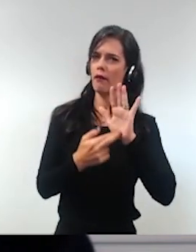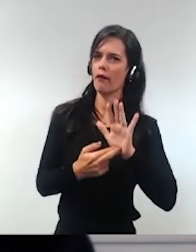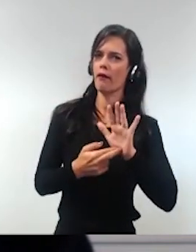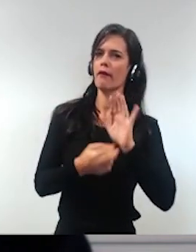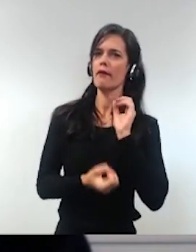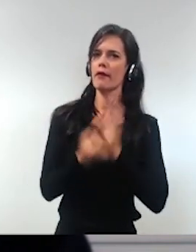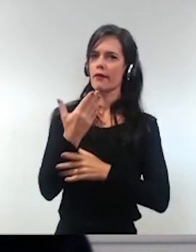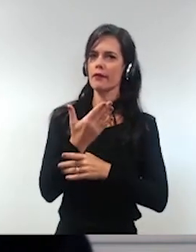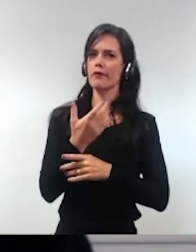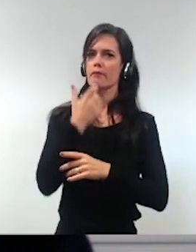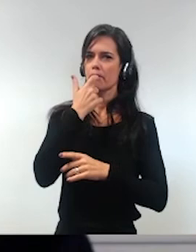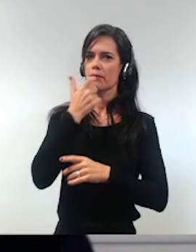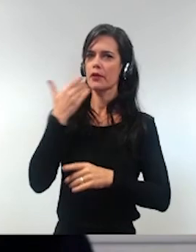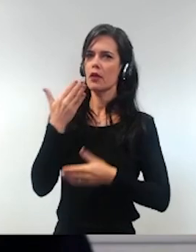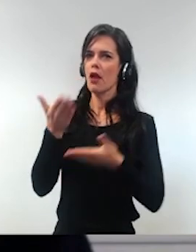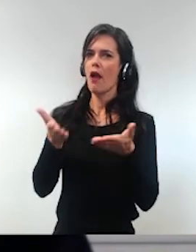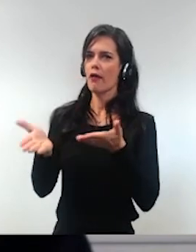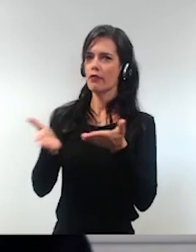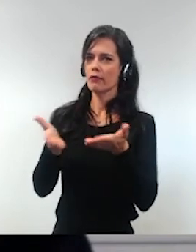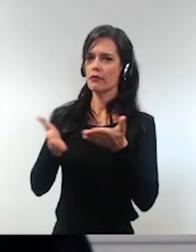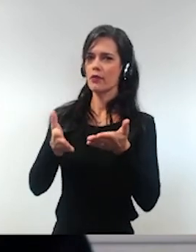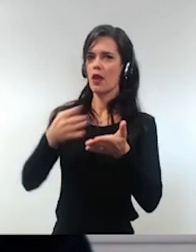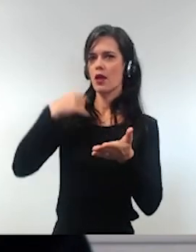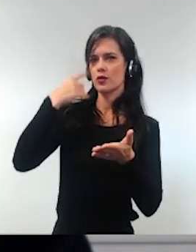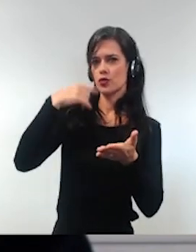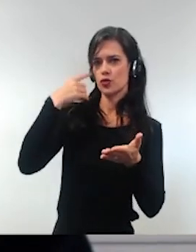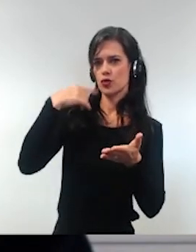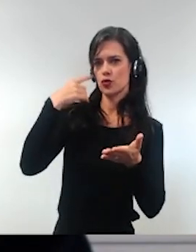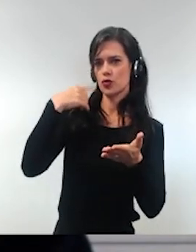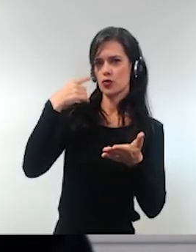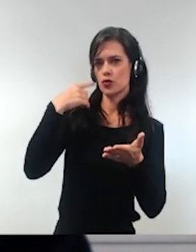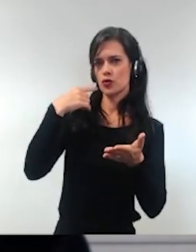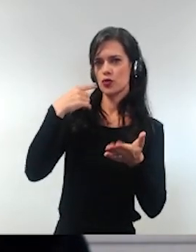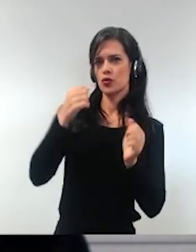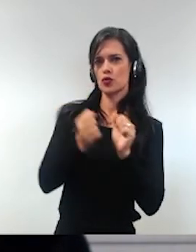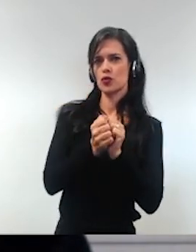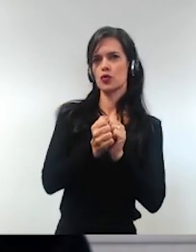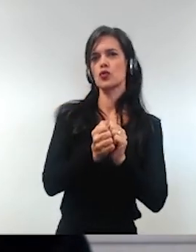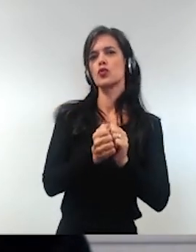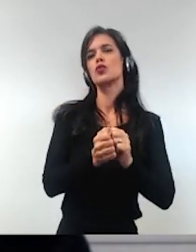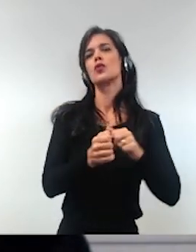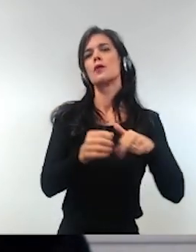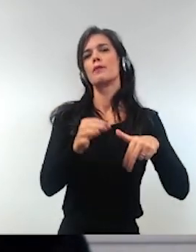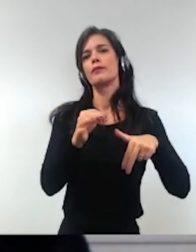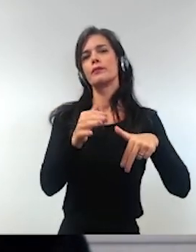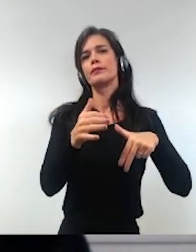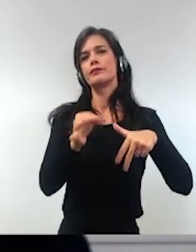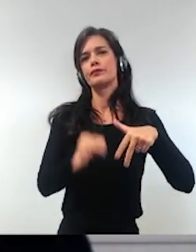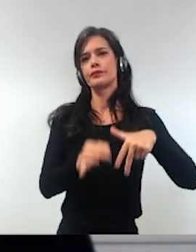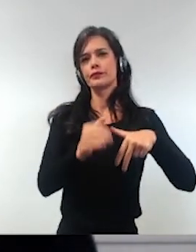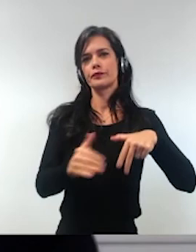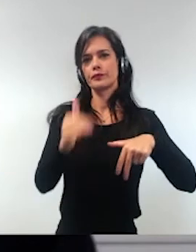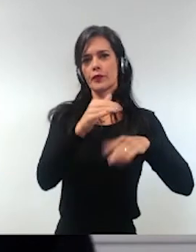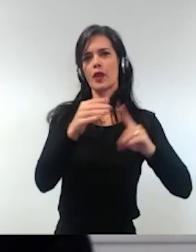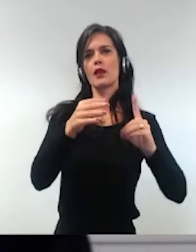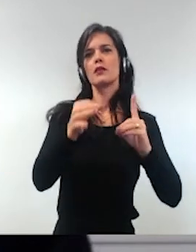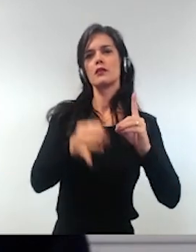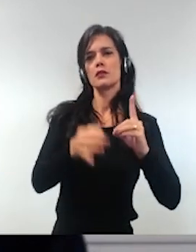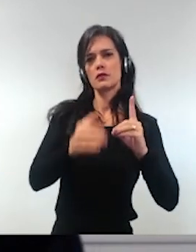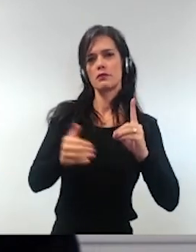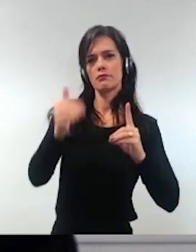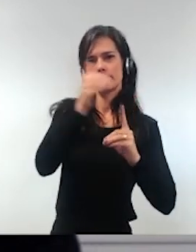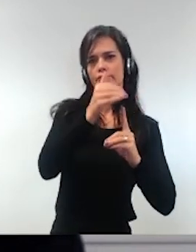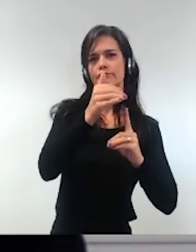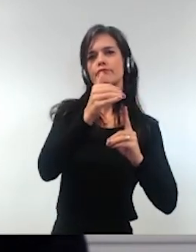recentemente o atendimento de advogados por parte dos ministros, desembargadores e juízes no Brasil todo, uma